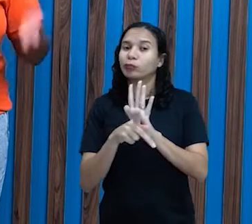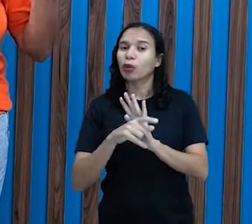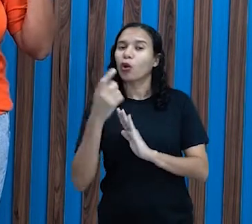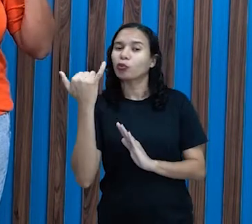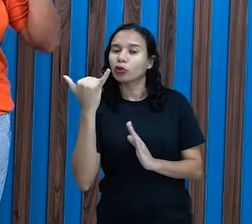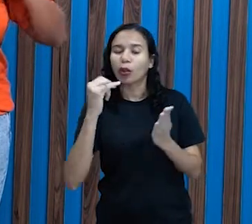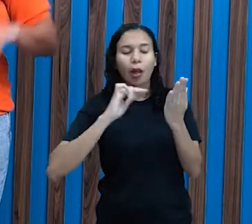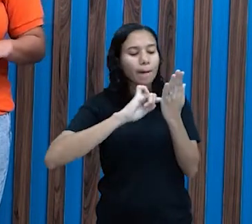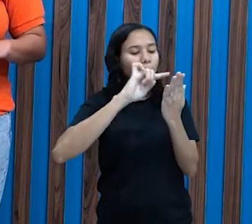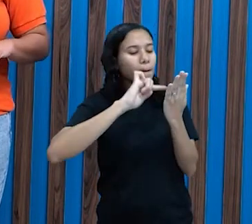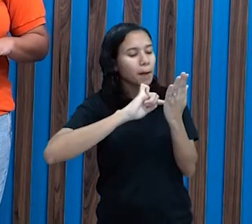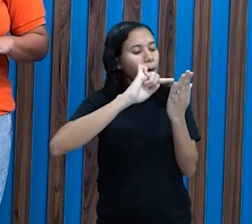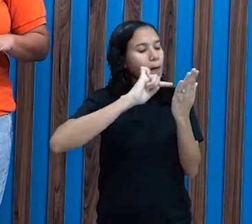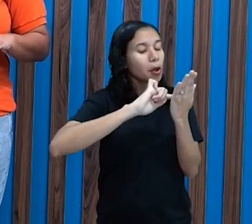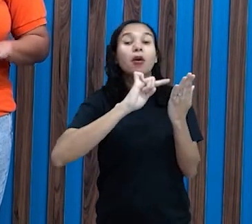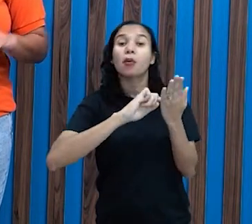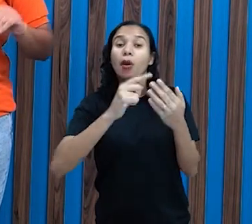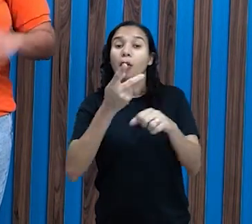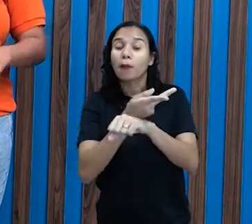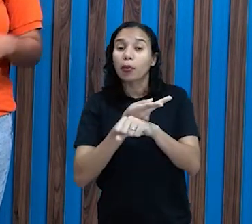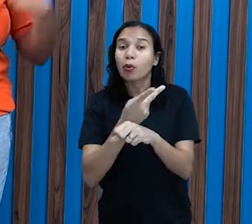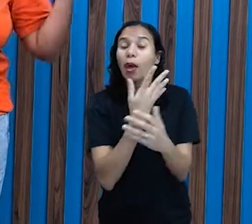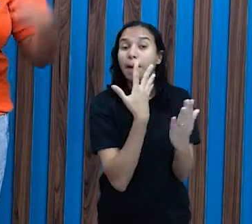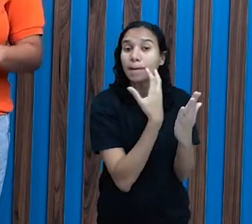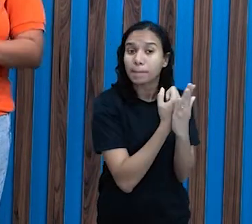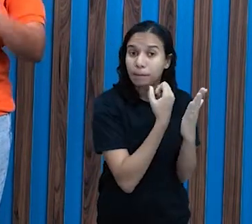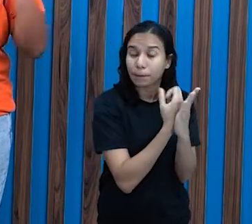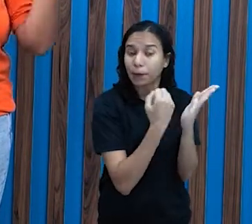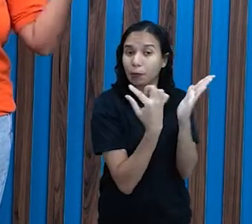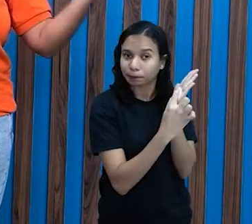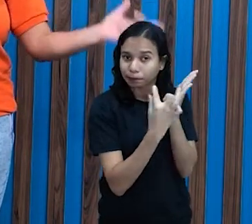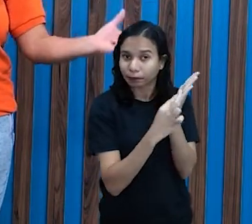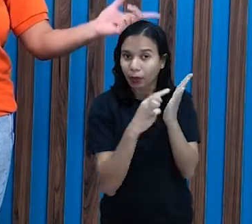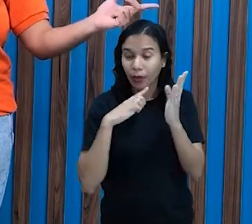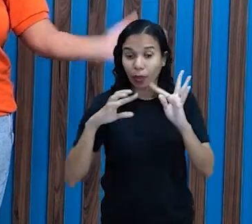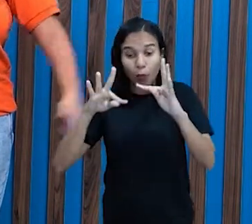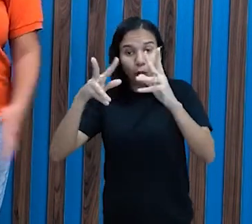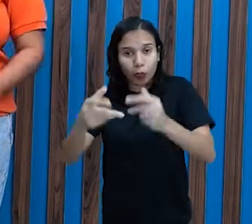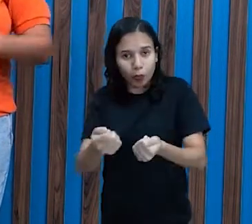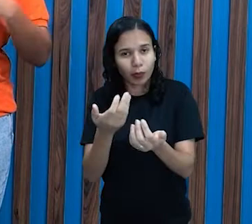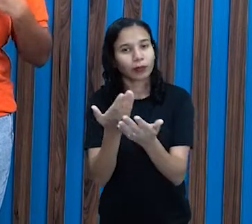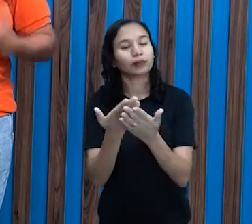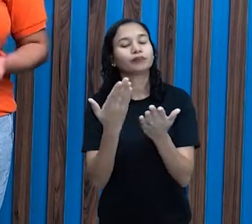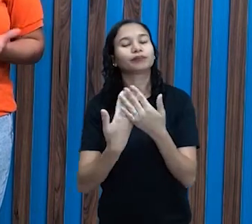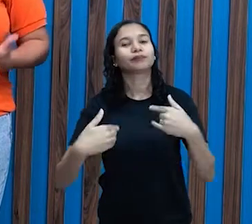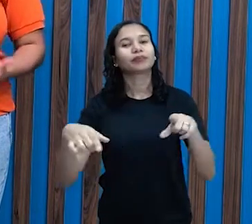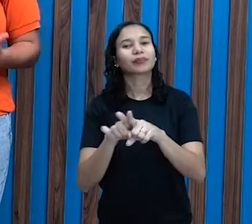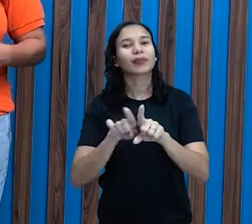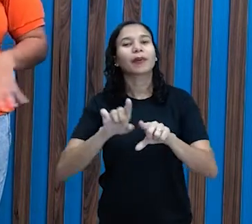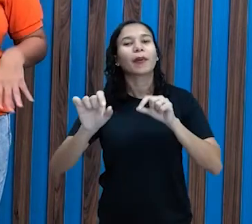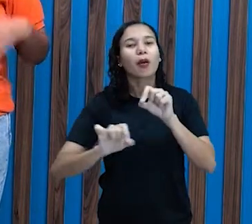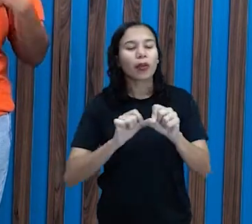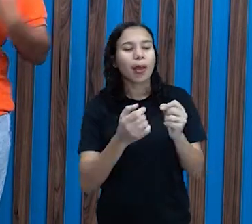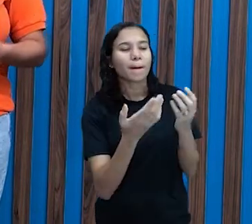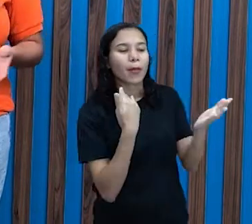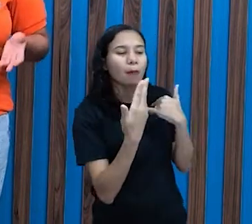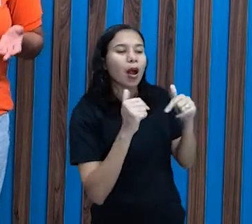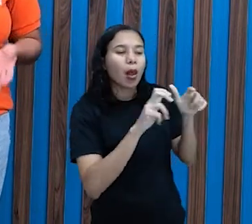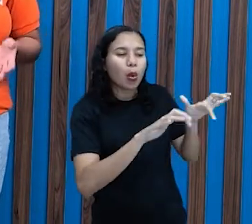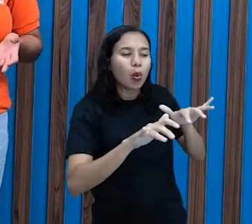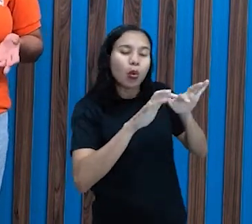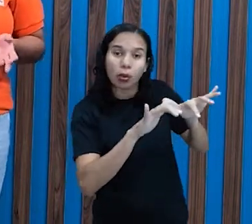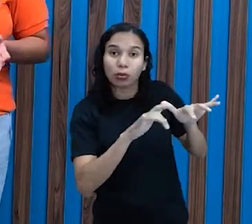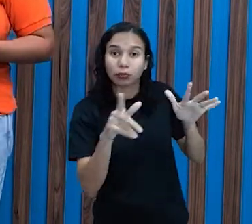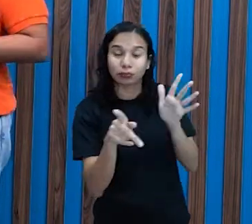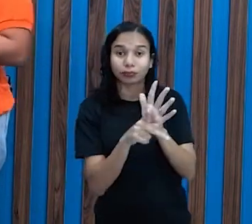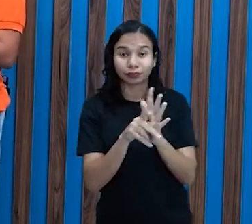lá, downloadem o aplicativo, porque além de todas as aulas, vocês têm também o chat, que é a nossa ferramenta de